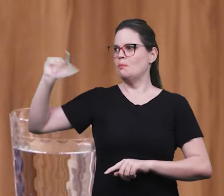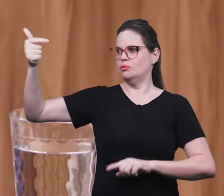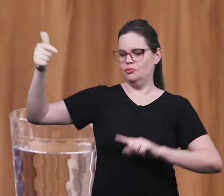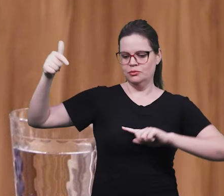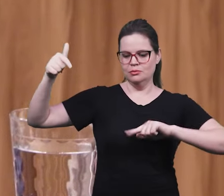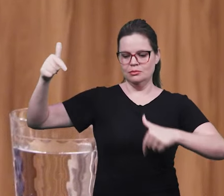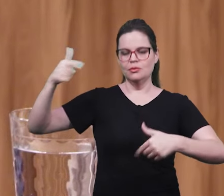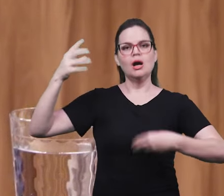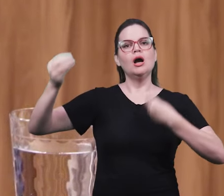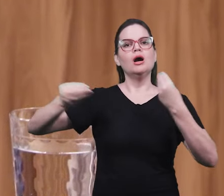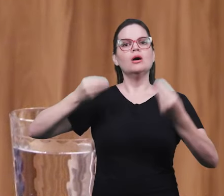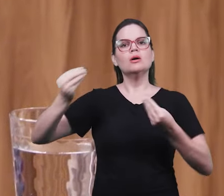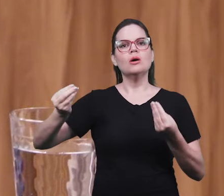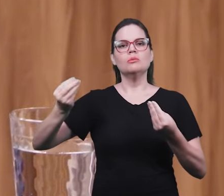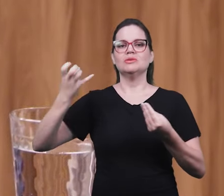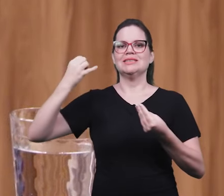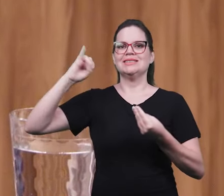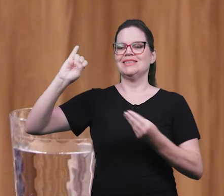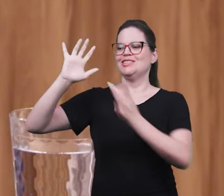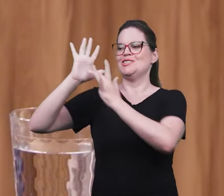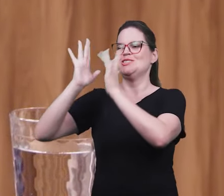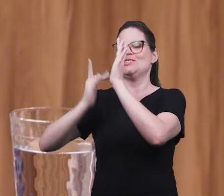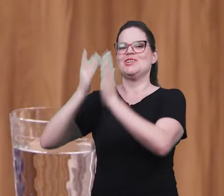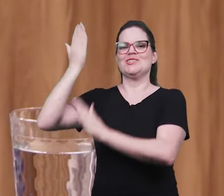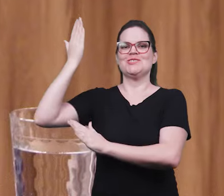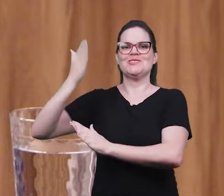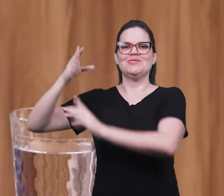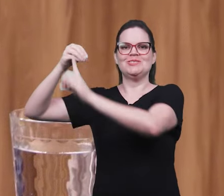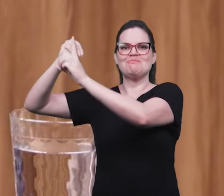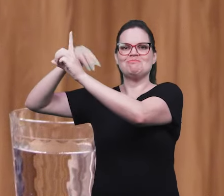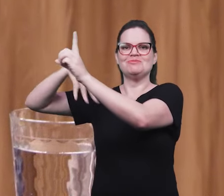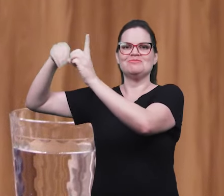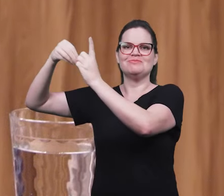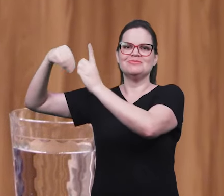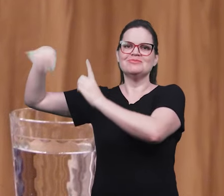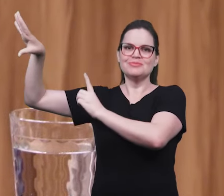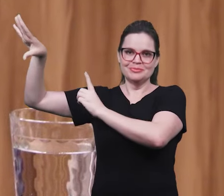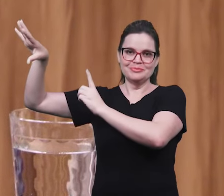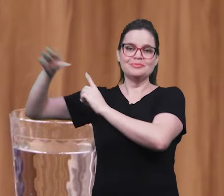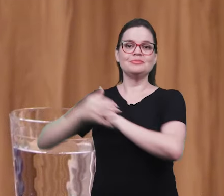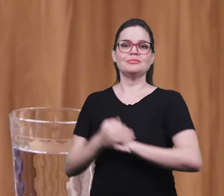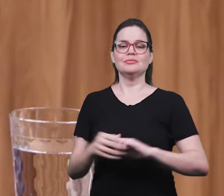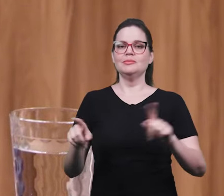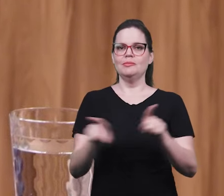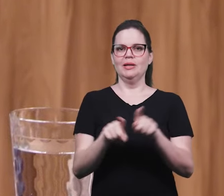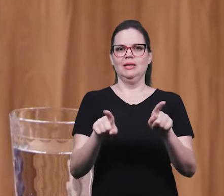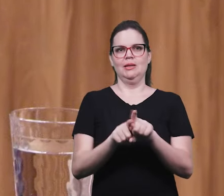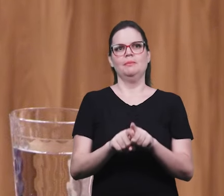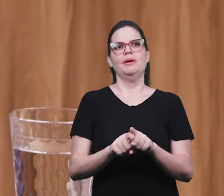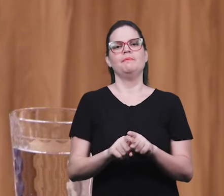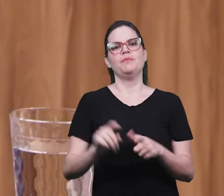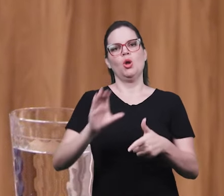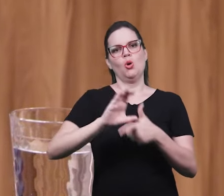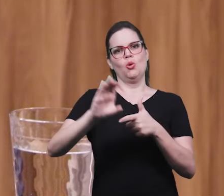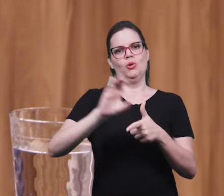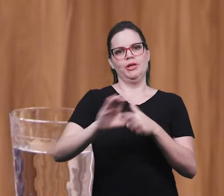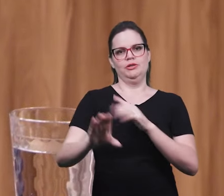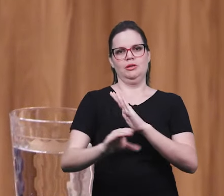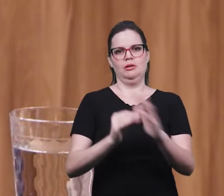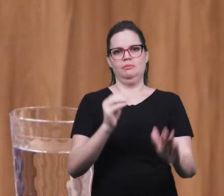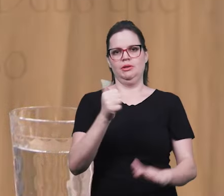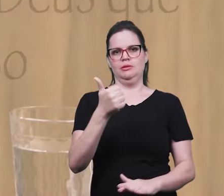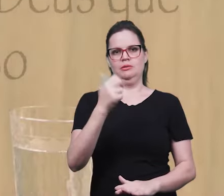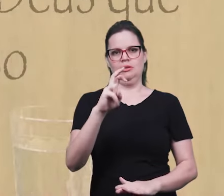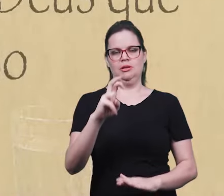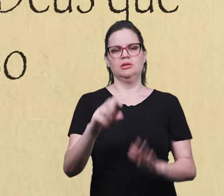através de Jesus, não tem outra forma. E ainda a expressão de Paulo, quando ele pergunta na carta aos Coríntios, capítulo 15, né, no verso 55 e